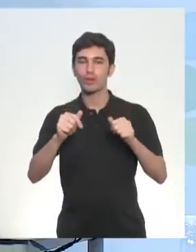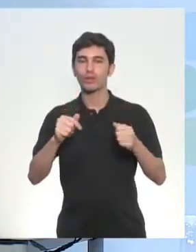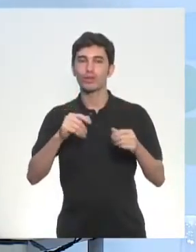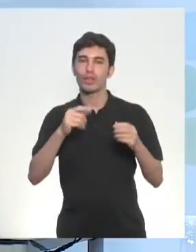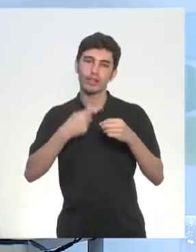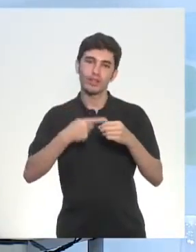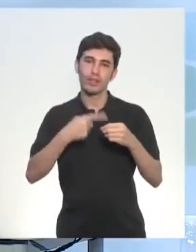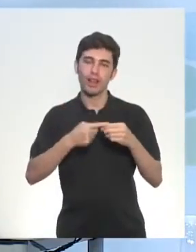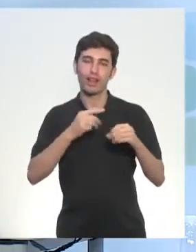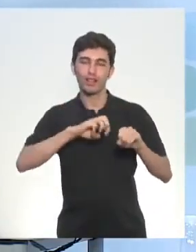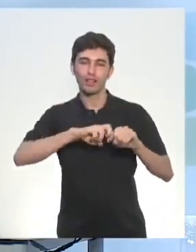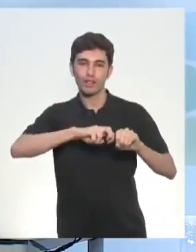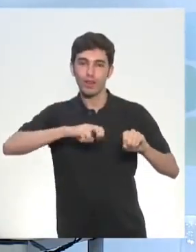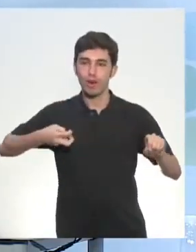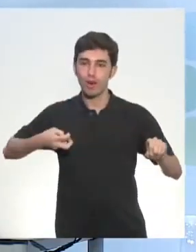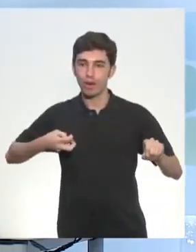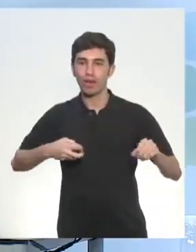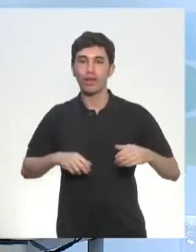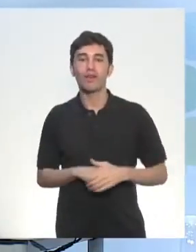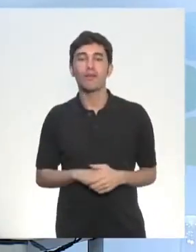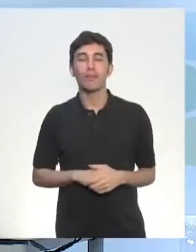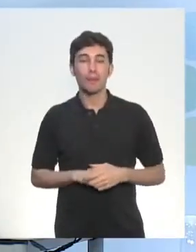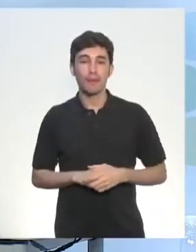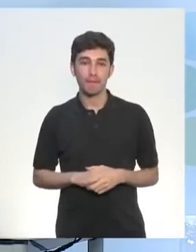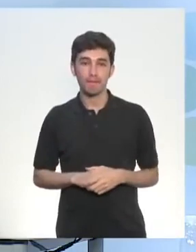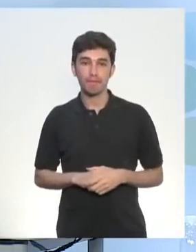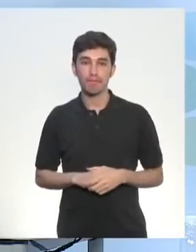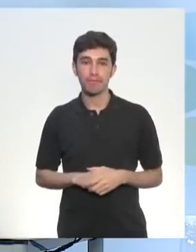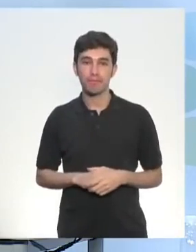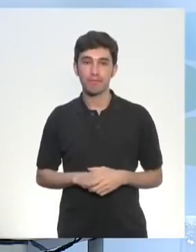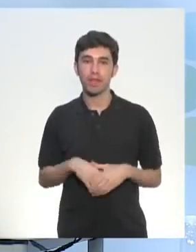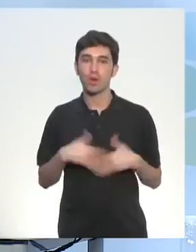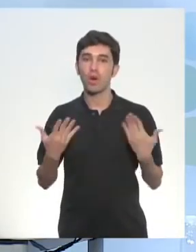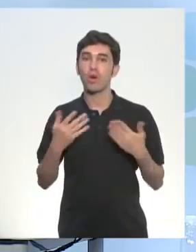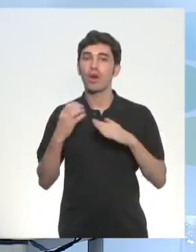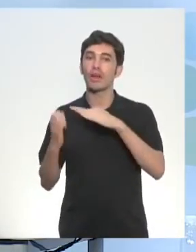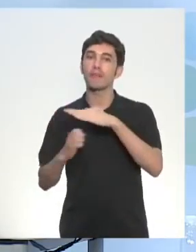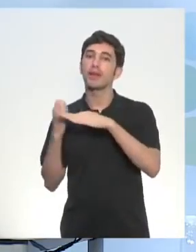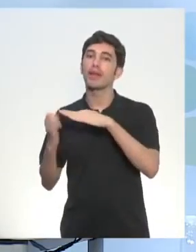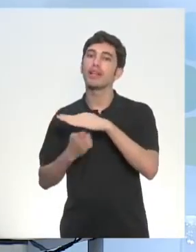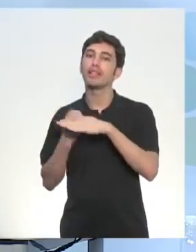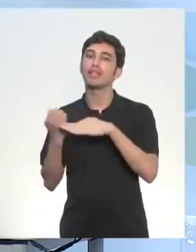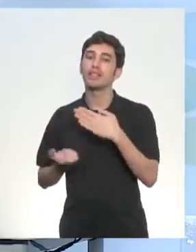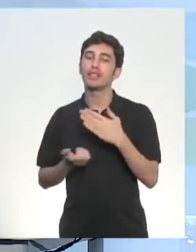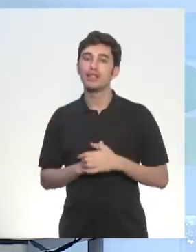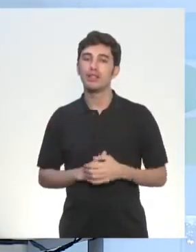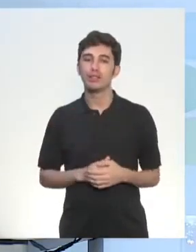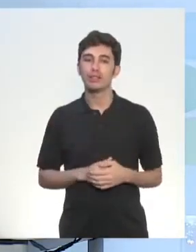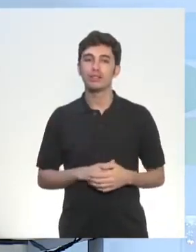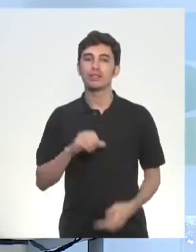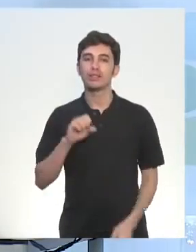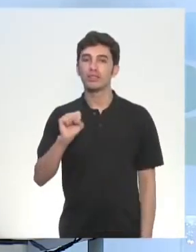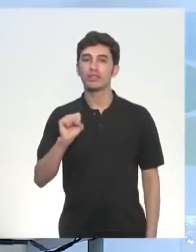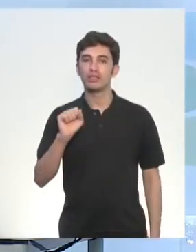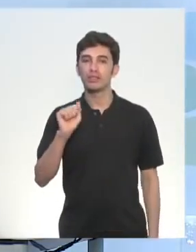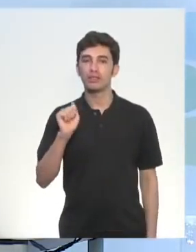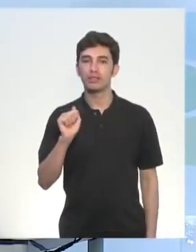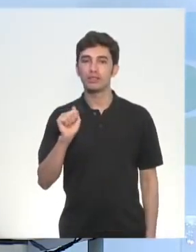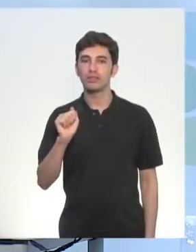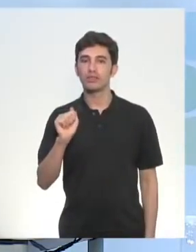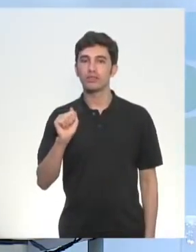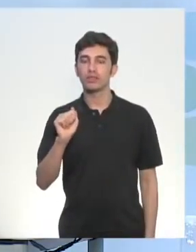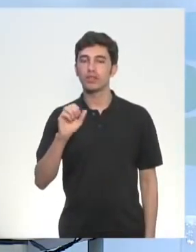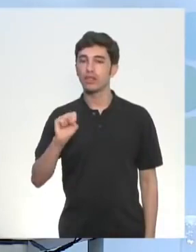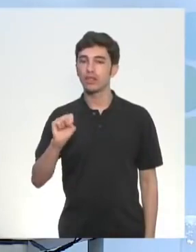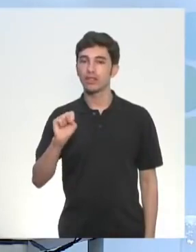company did he found? Né? Qual empresa que ele? O que eles responderam lá, João? SpaceX SpaceX. Na and